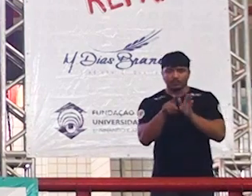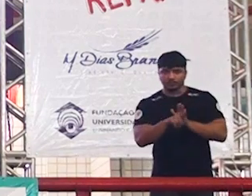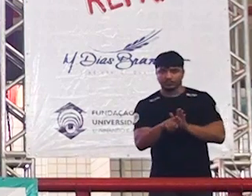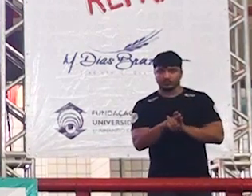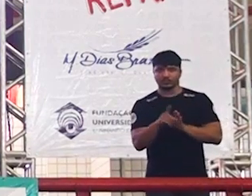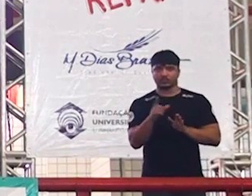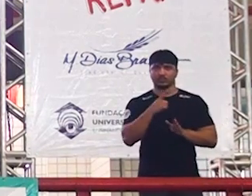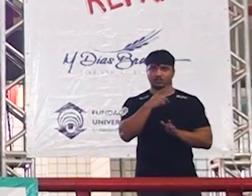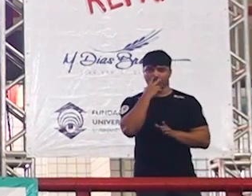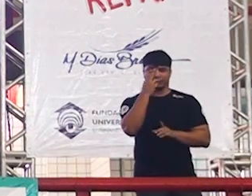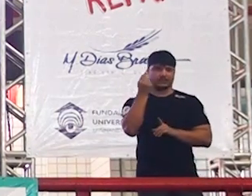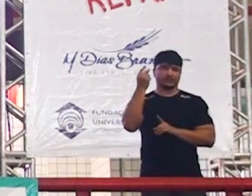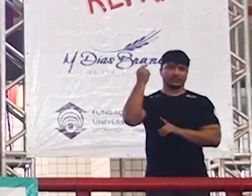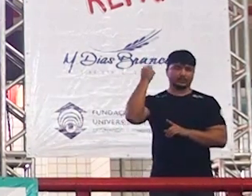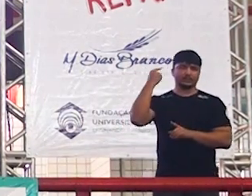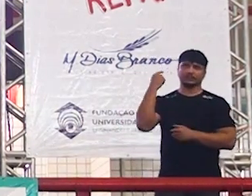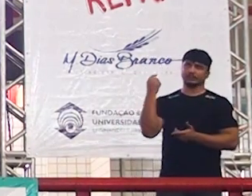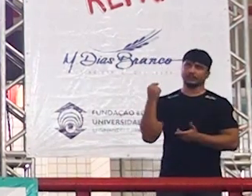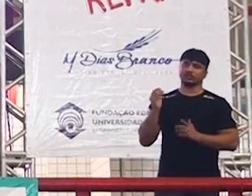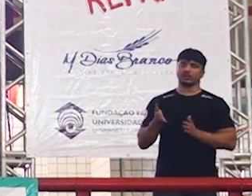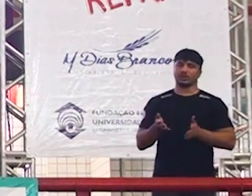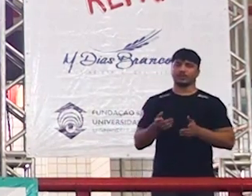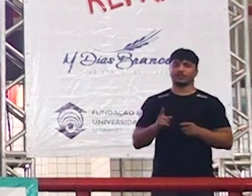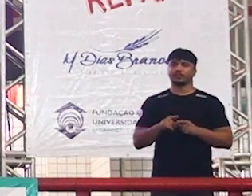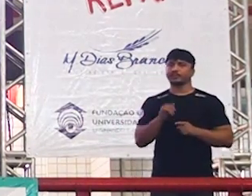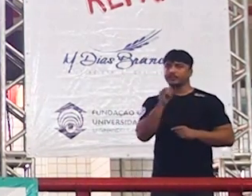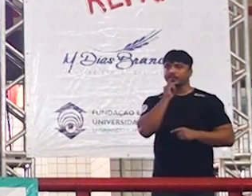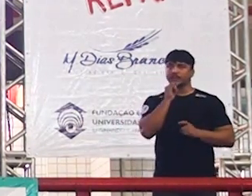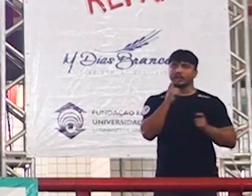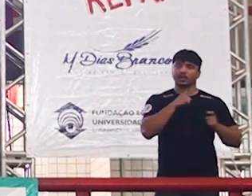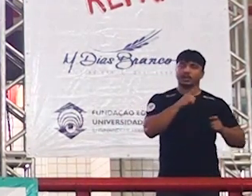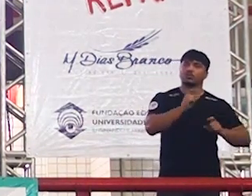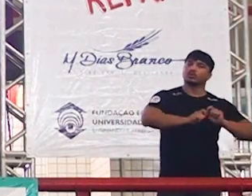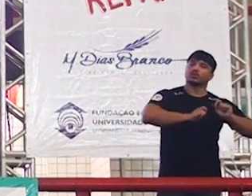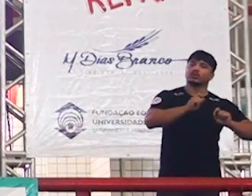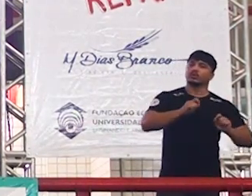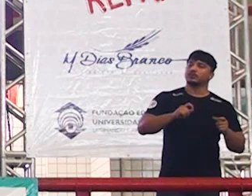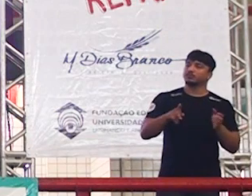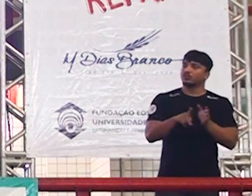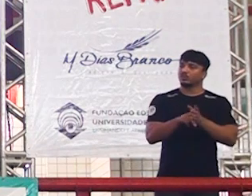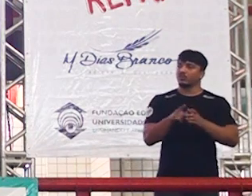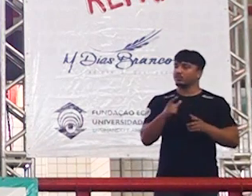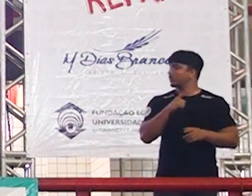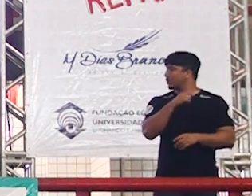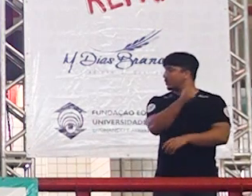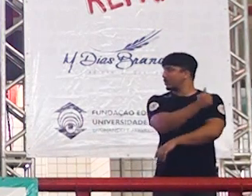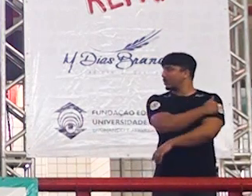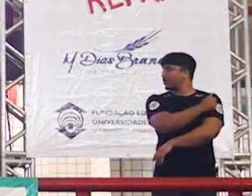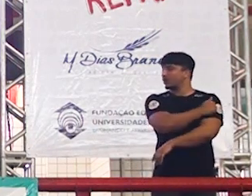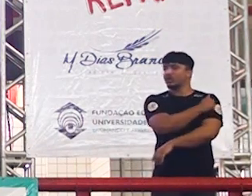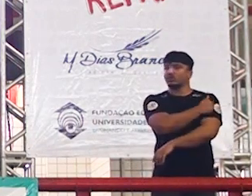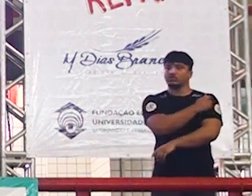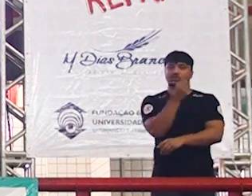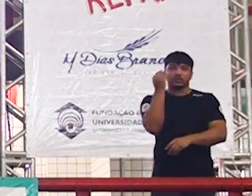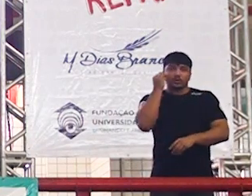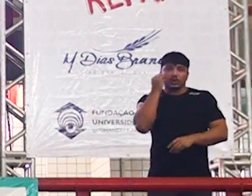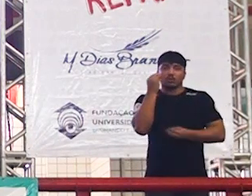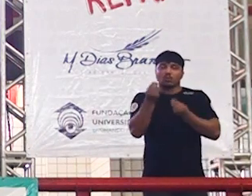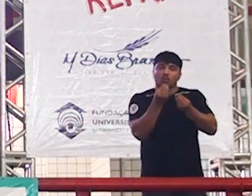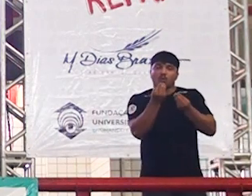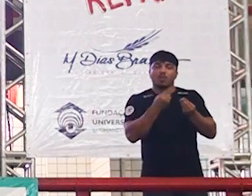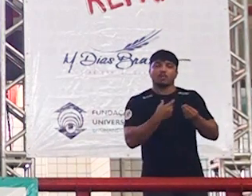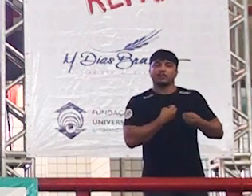tempo aí que não aparece na realidade de Enem, exigem o quê? que um aluno procure se